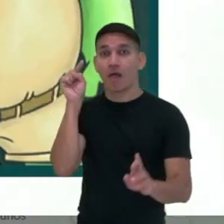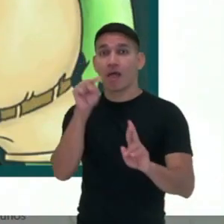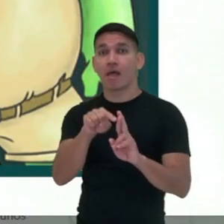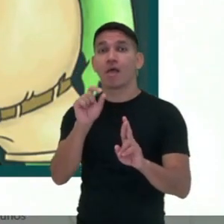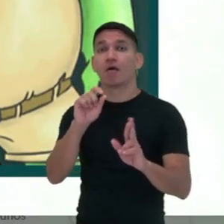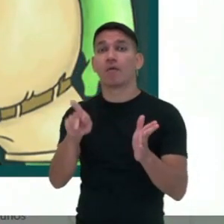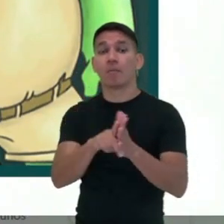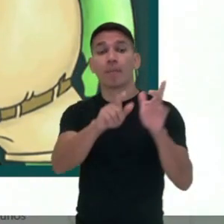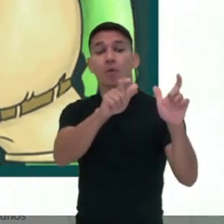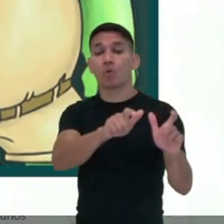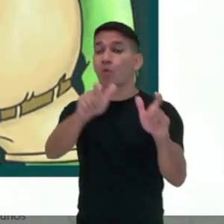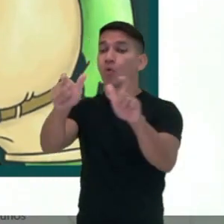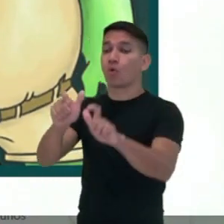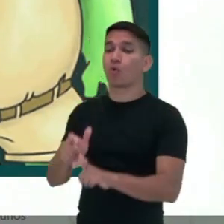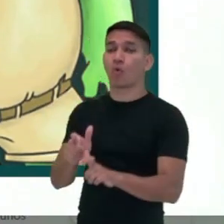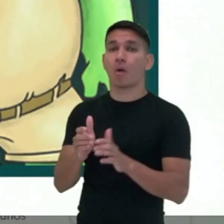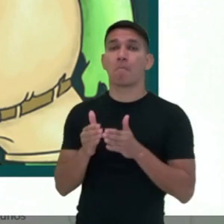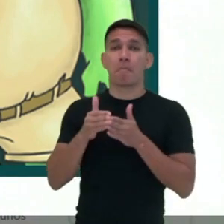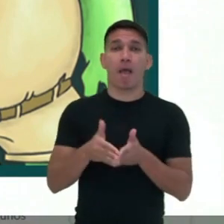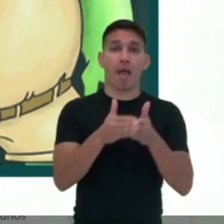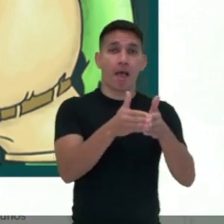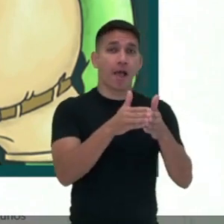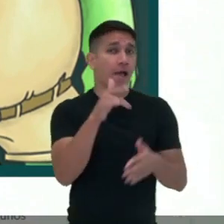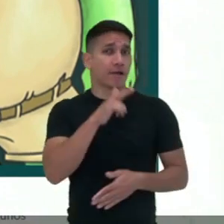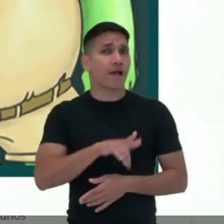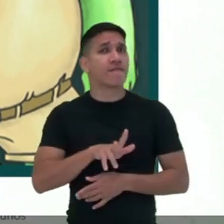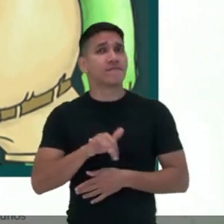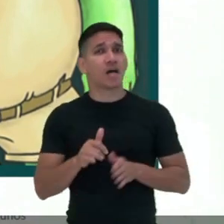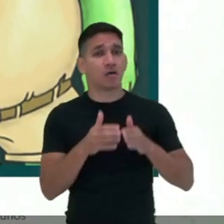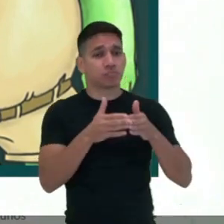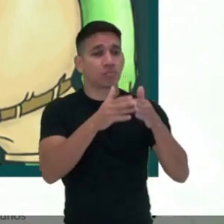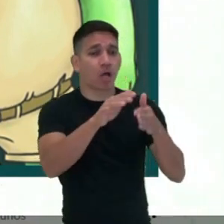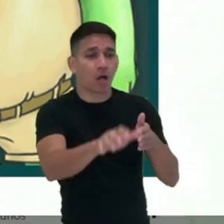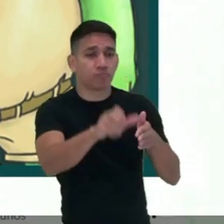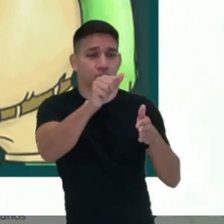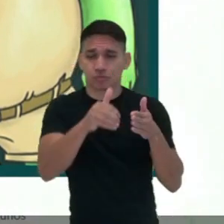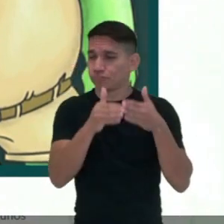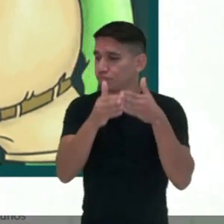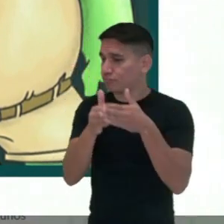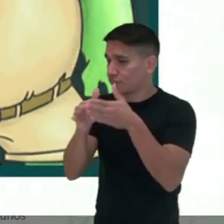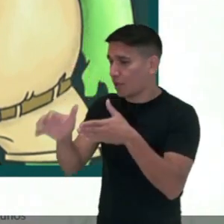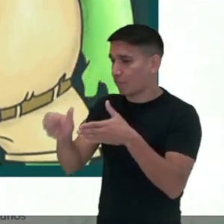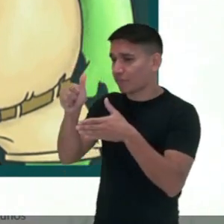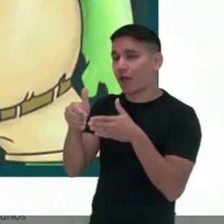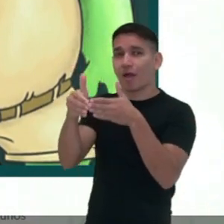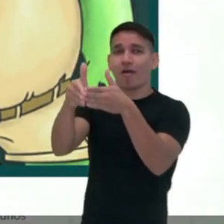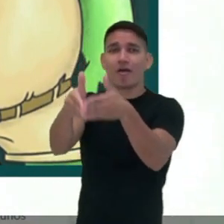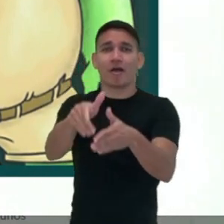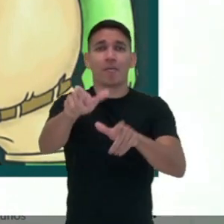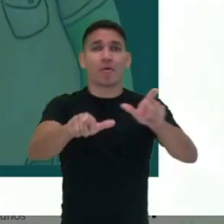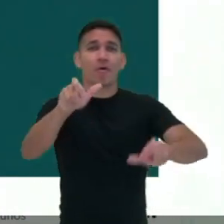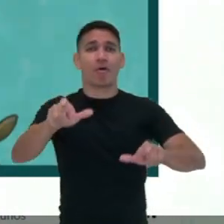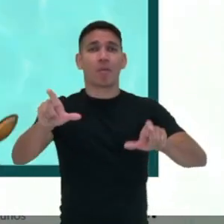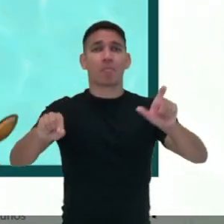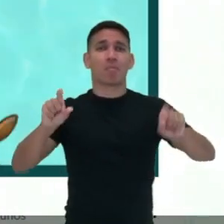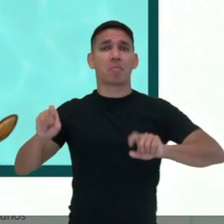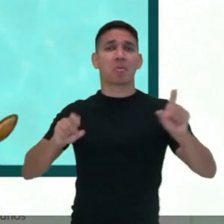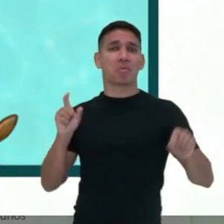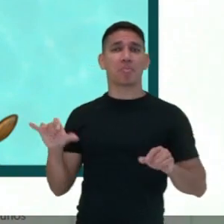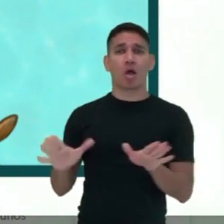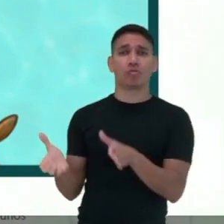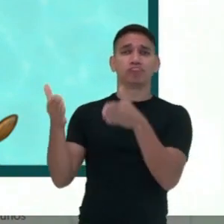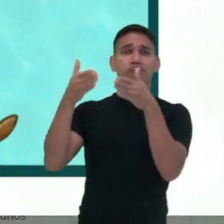a posição ali do barquinho. E assim você vai resgatando, né, esses personagens, tá bom? Olha lá, ó,